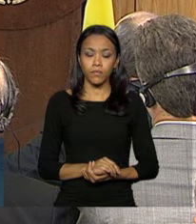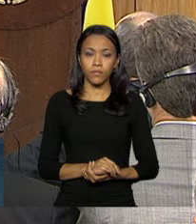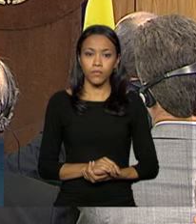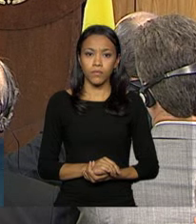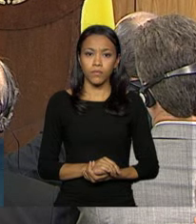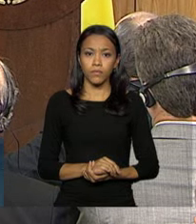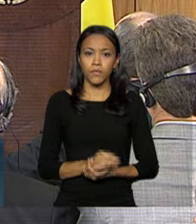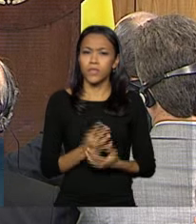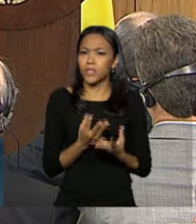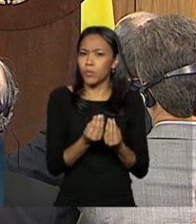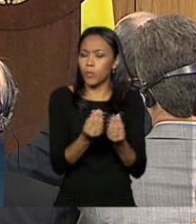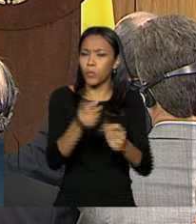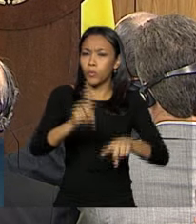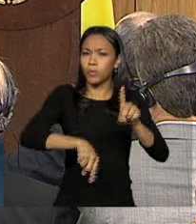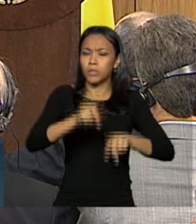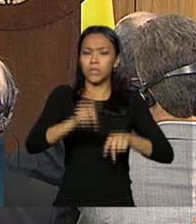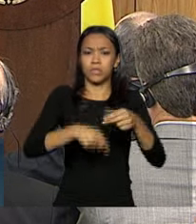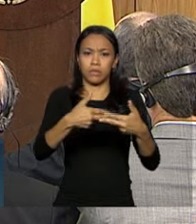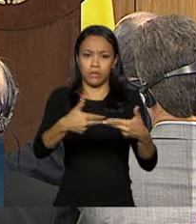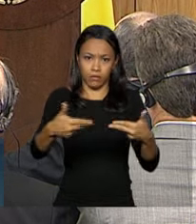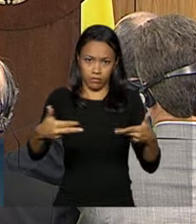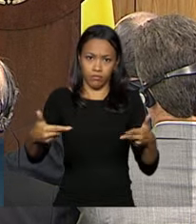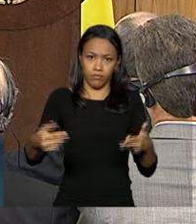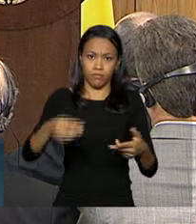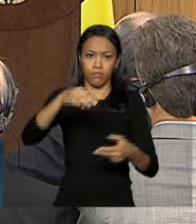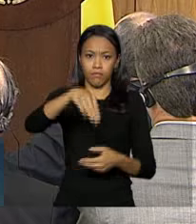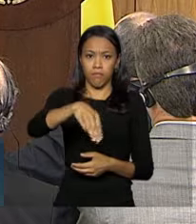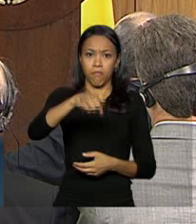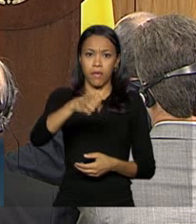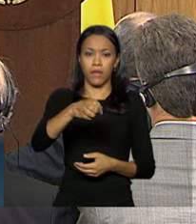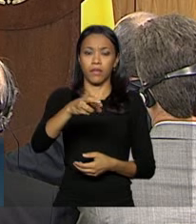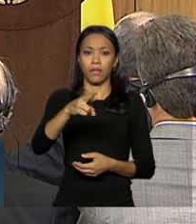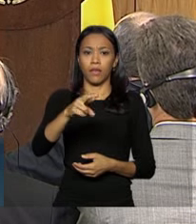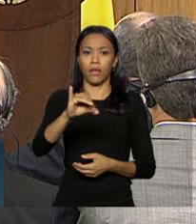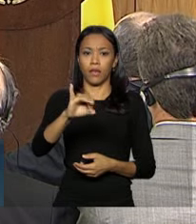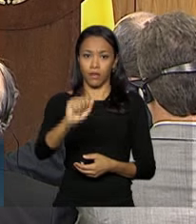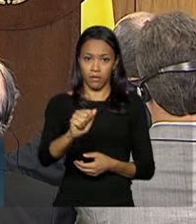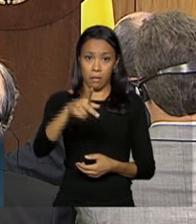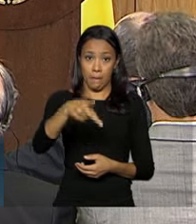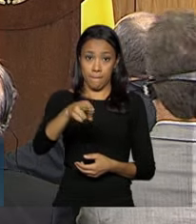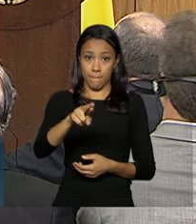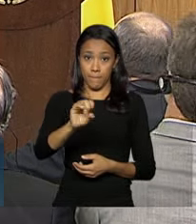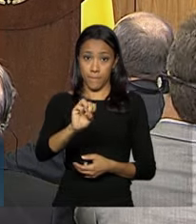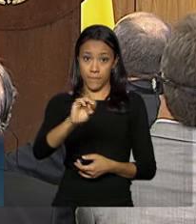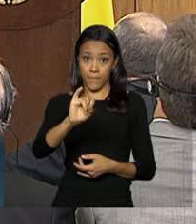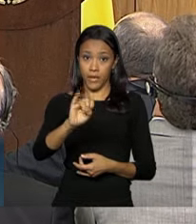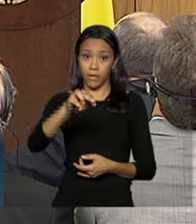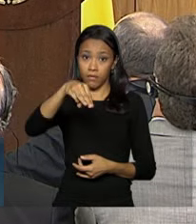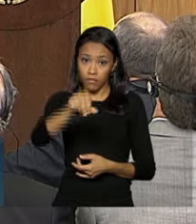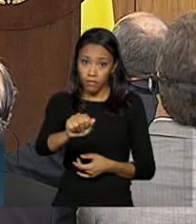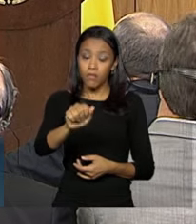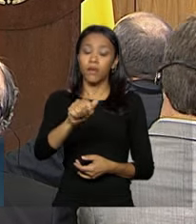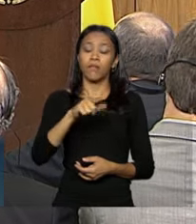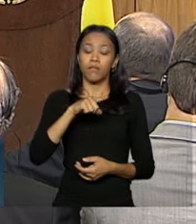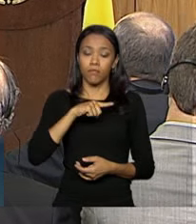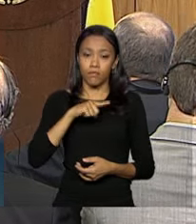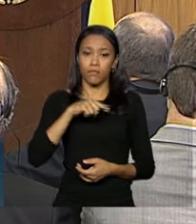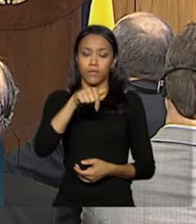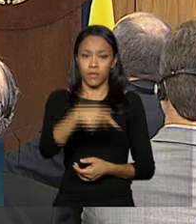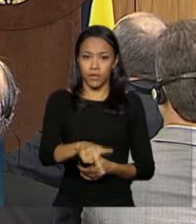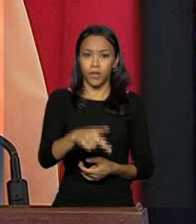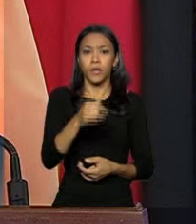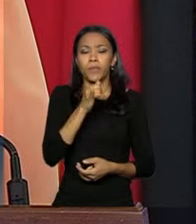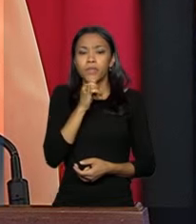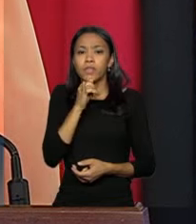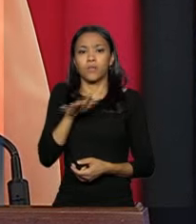muitas matérias-primas biológicas, como podemos, por exemplo, através do reforço da cooperação na pesquisa,